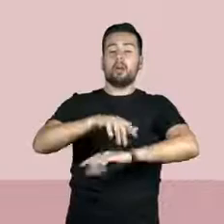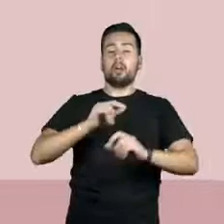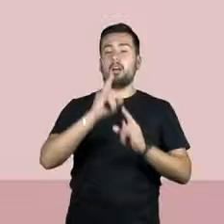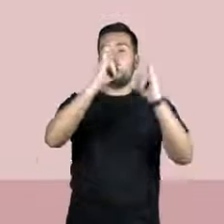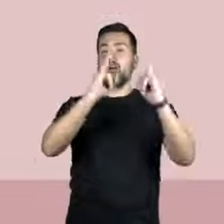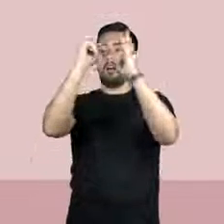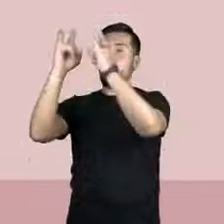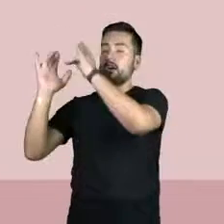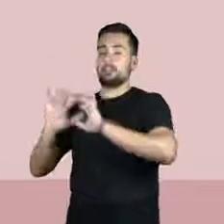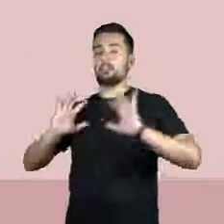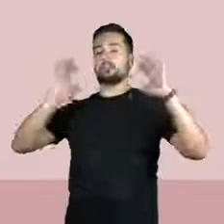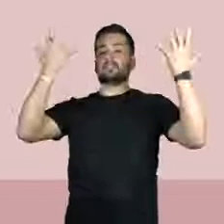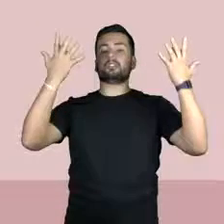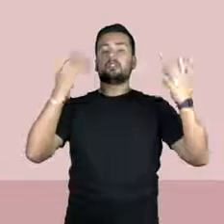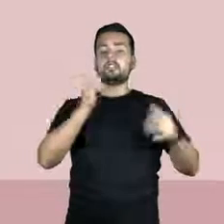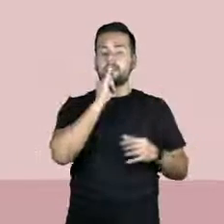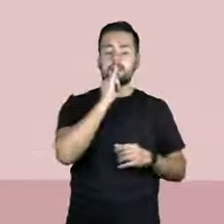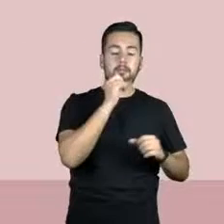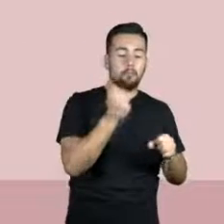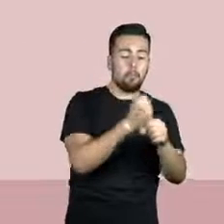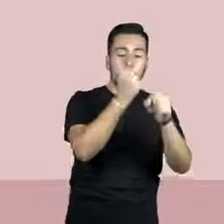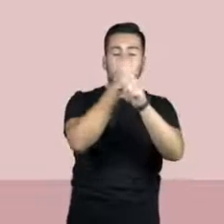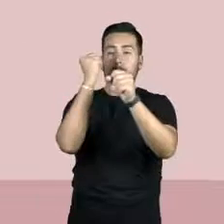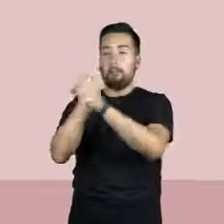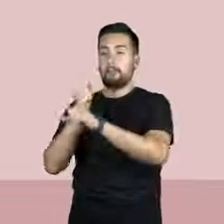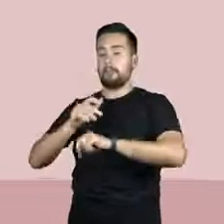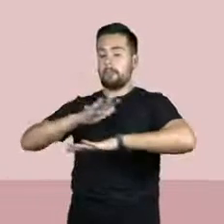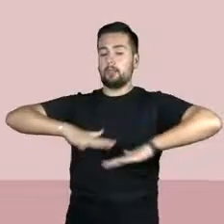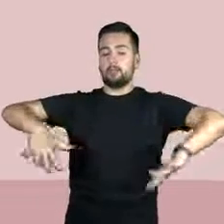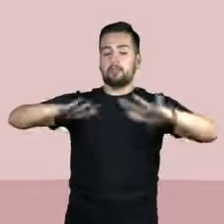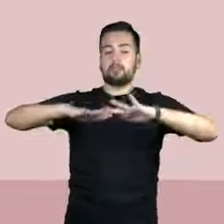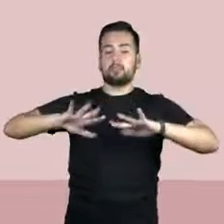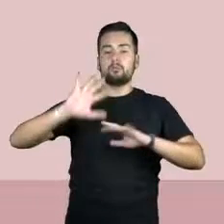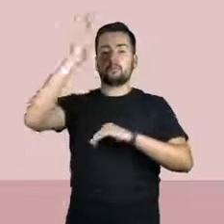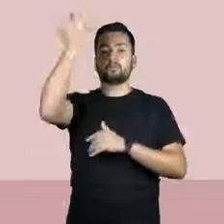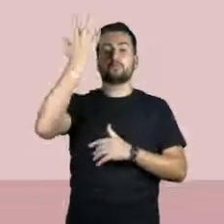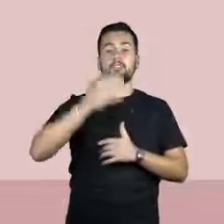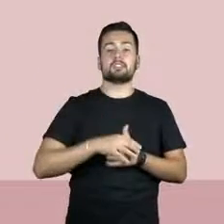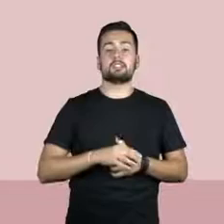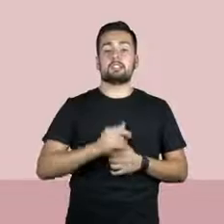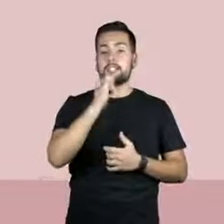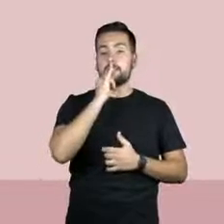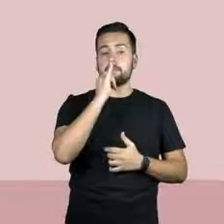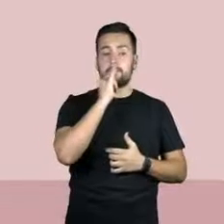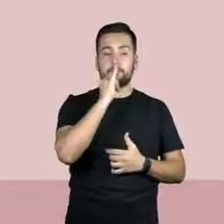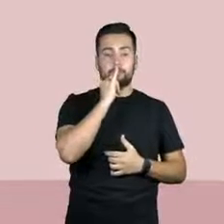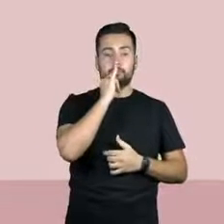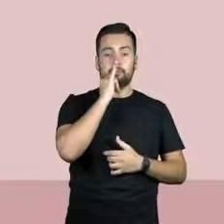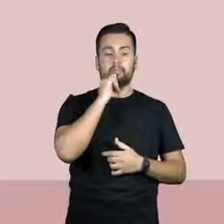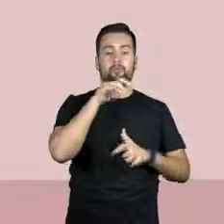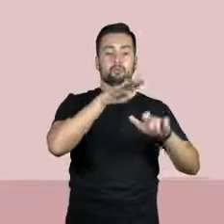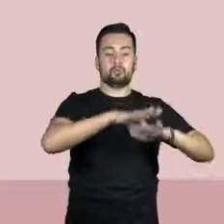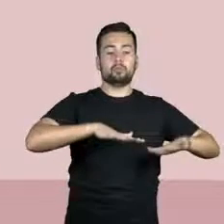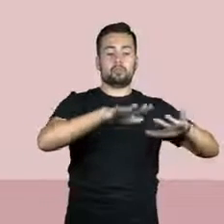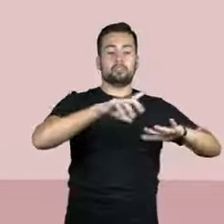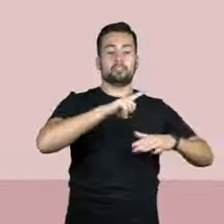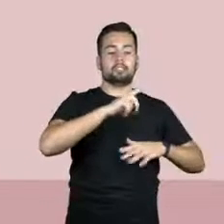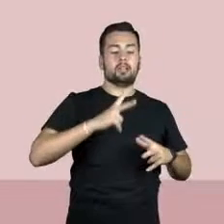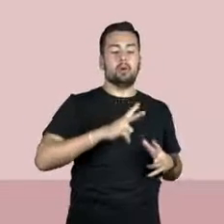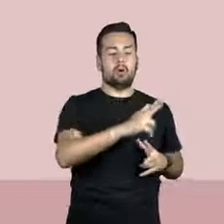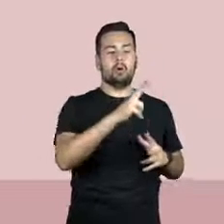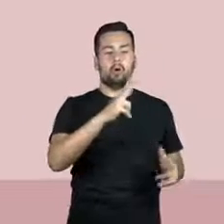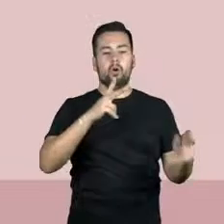Tá? Quando uma construção é realizada em uma região onde, por exemplo, você realizar